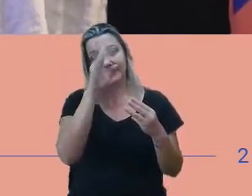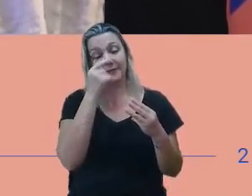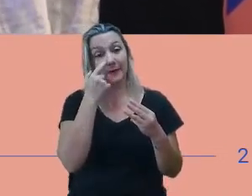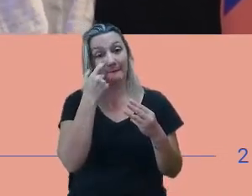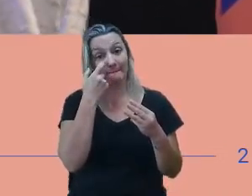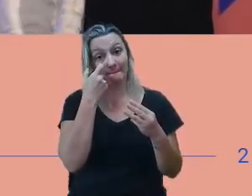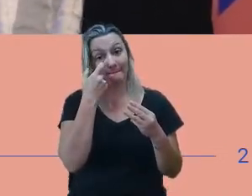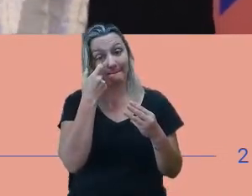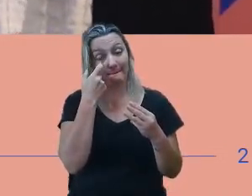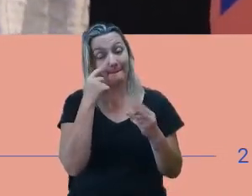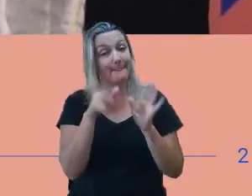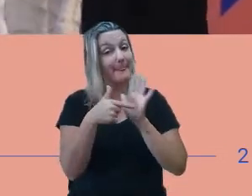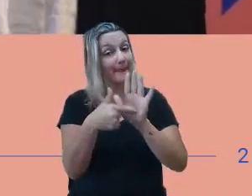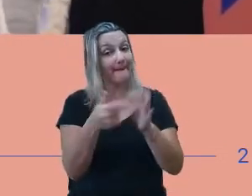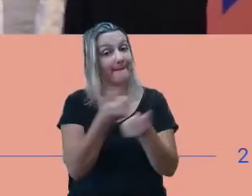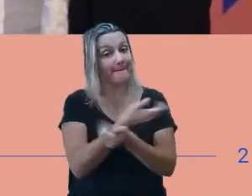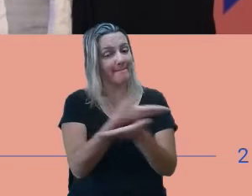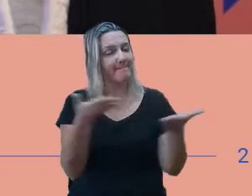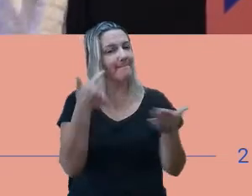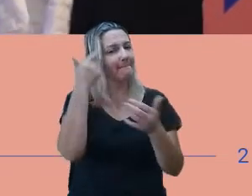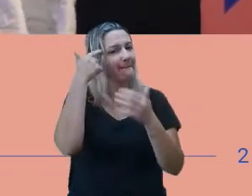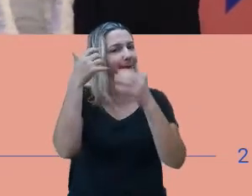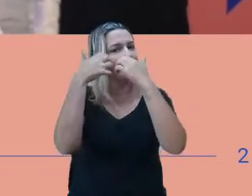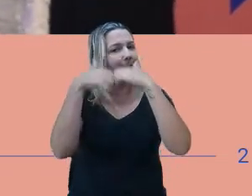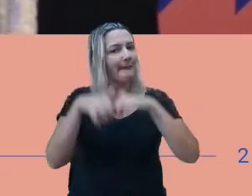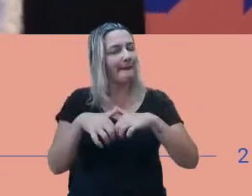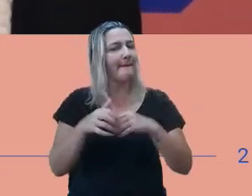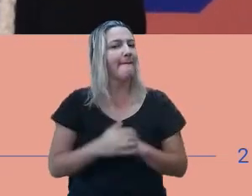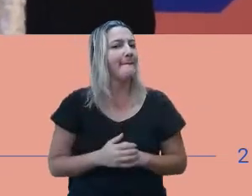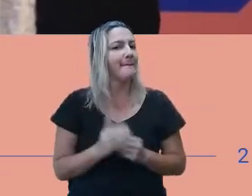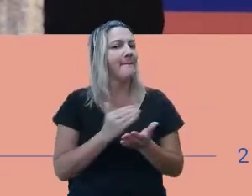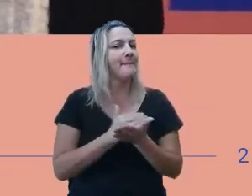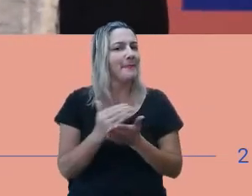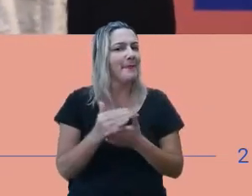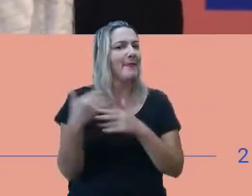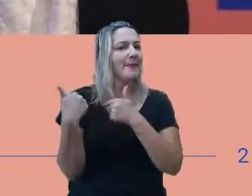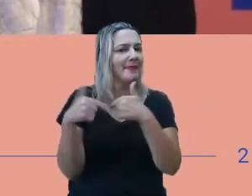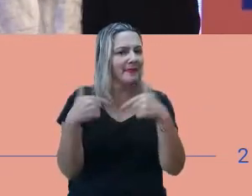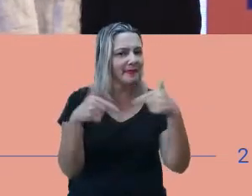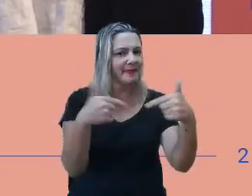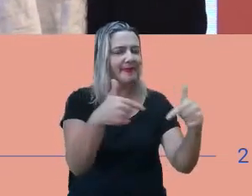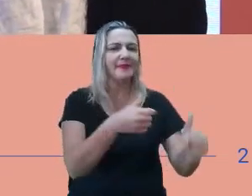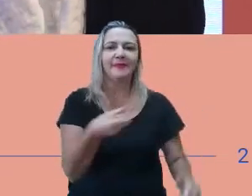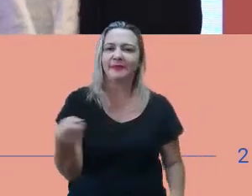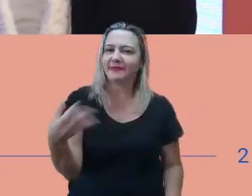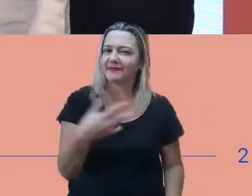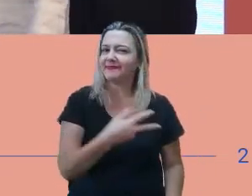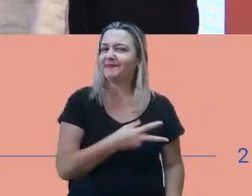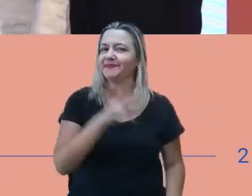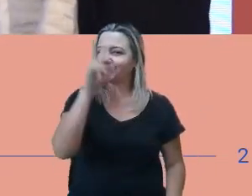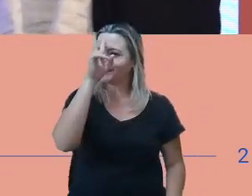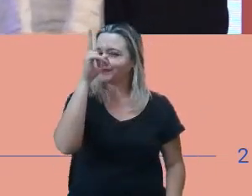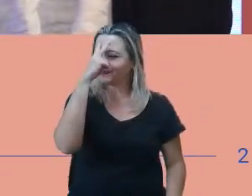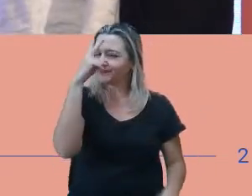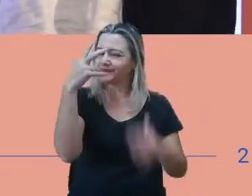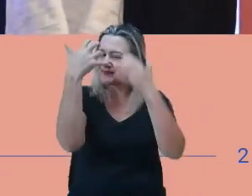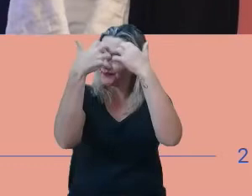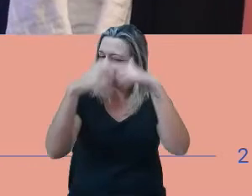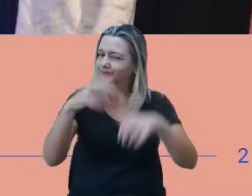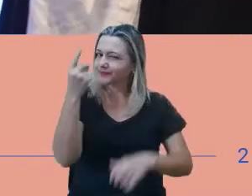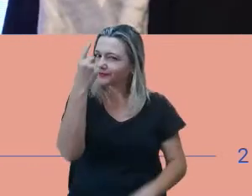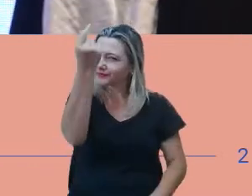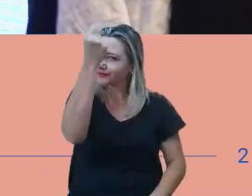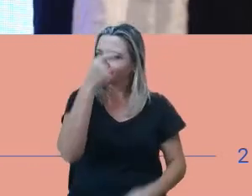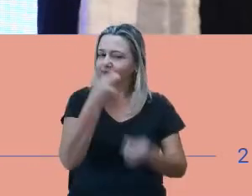para vocês para gente refletir e começar a trabalhar esse novo mais de 7 de negócios no nosso look Shopping que vai